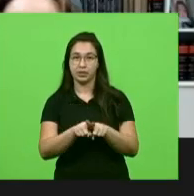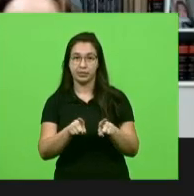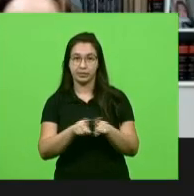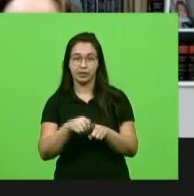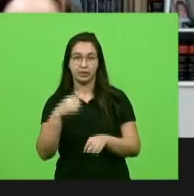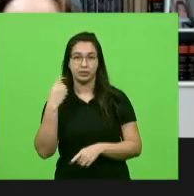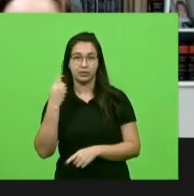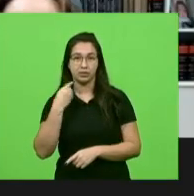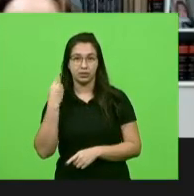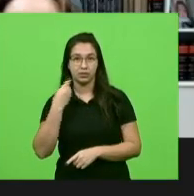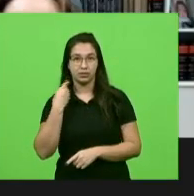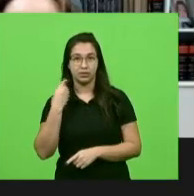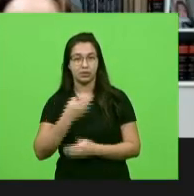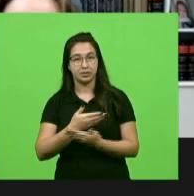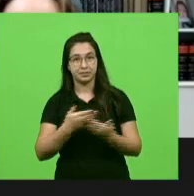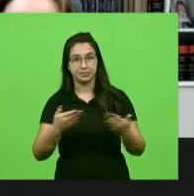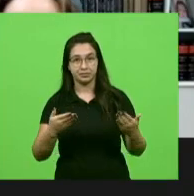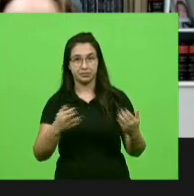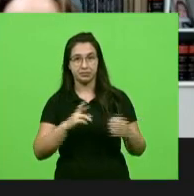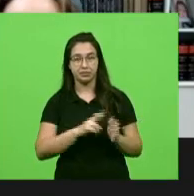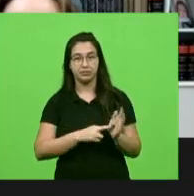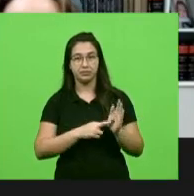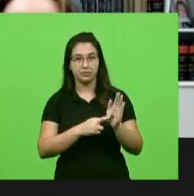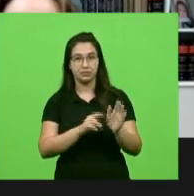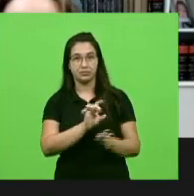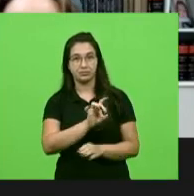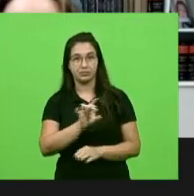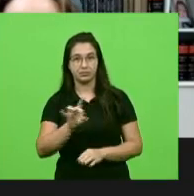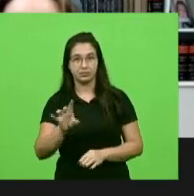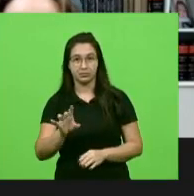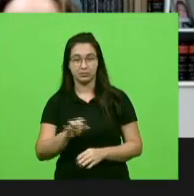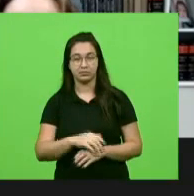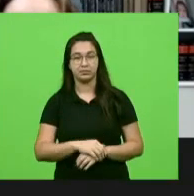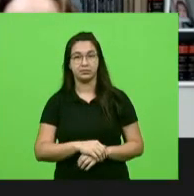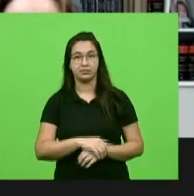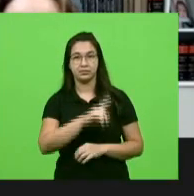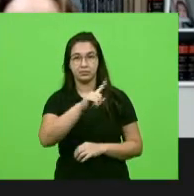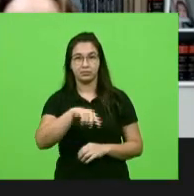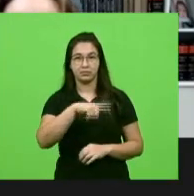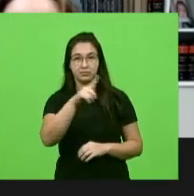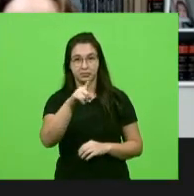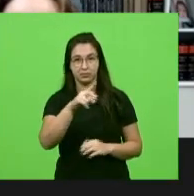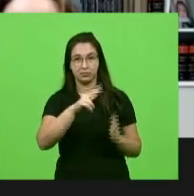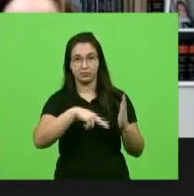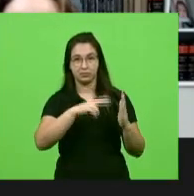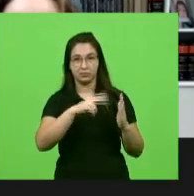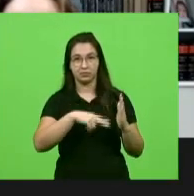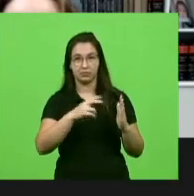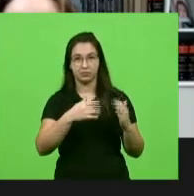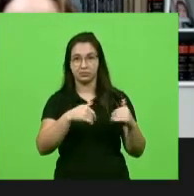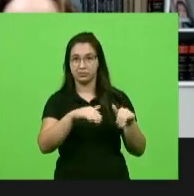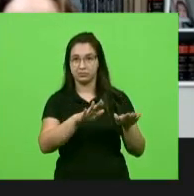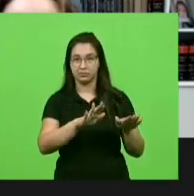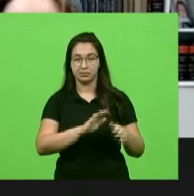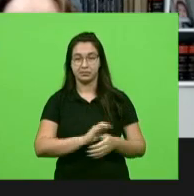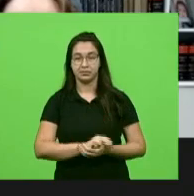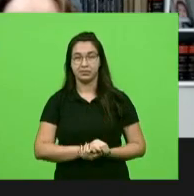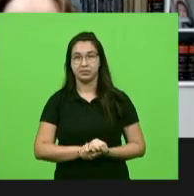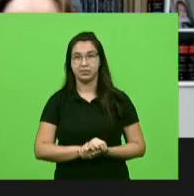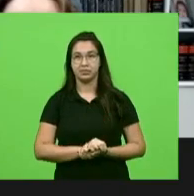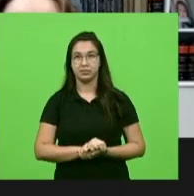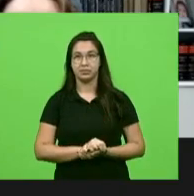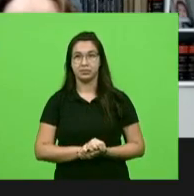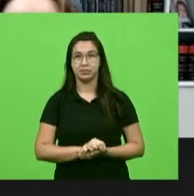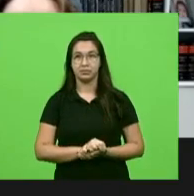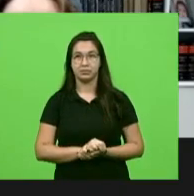representam as partes, então está suprimido e que conste em ata a dispensa da leitura do relatório.